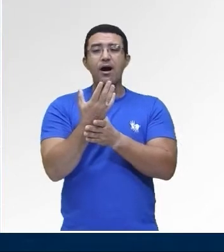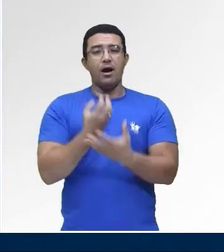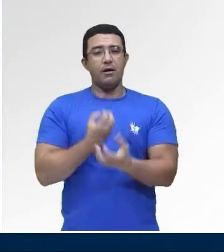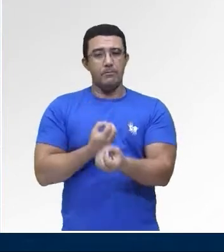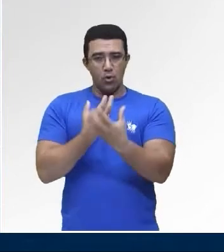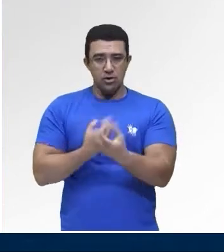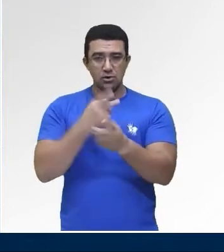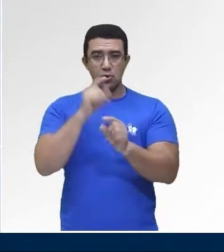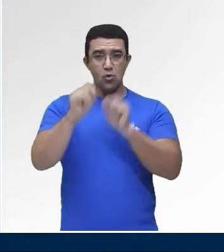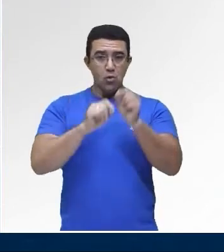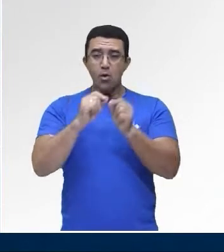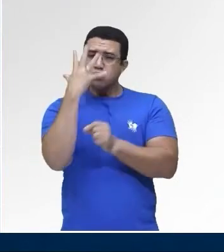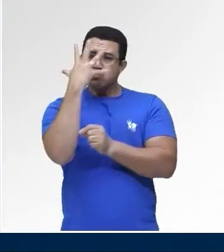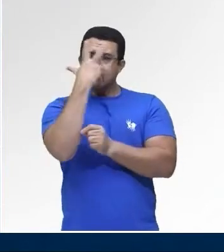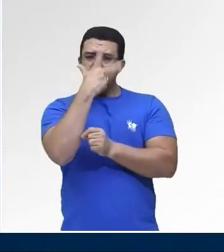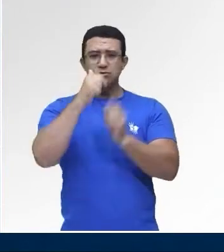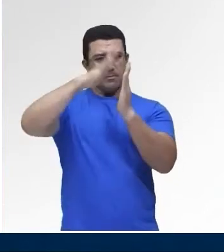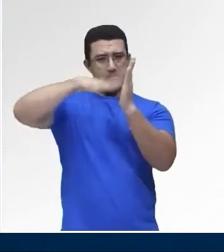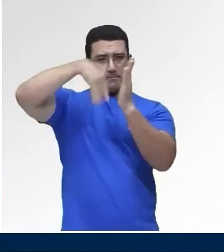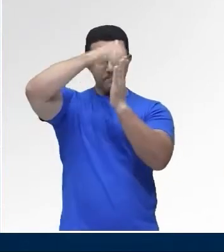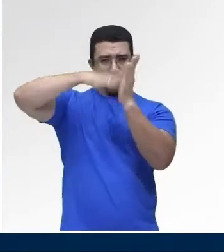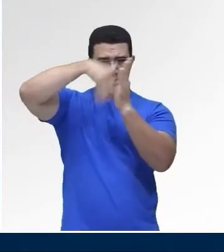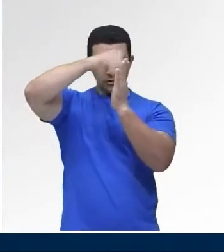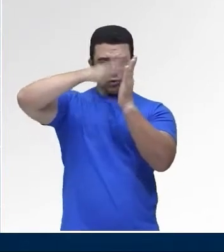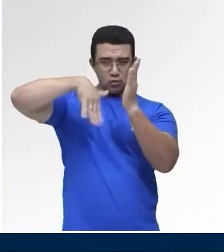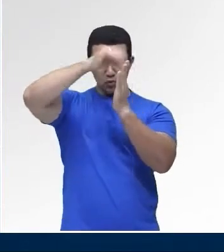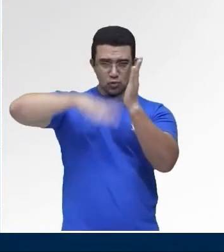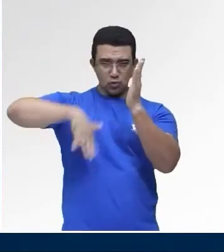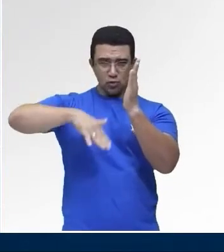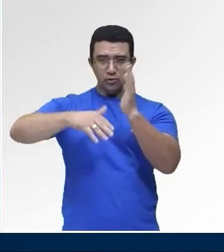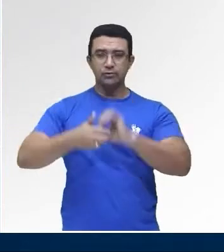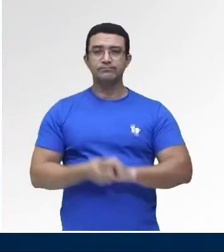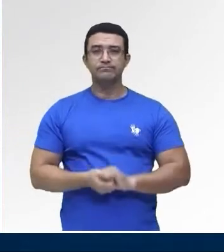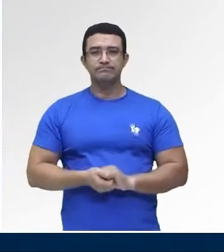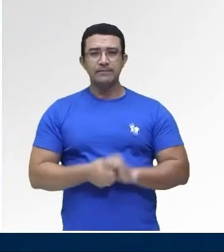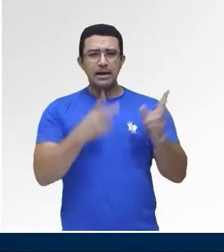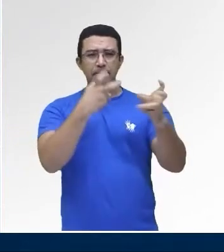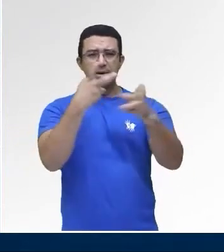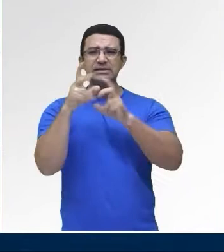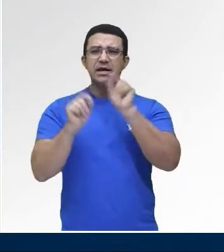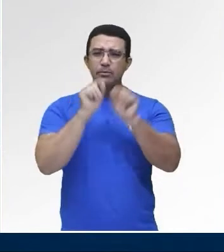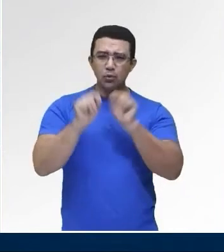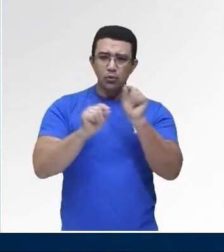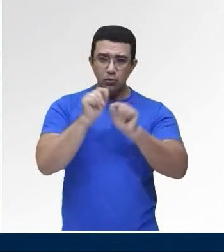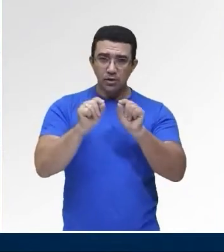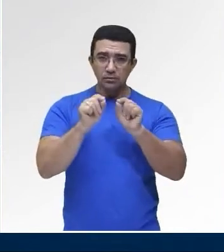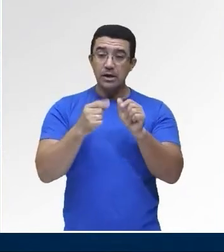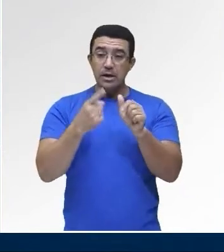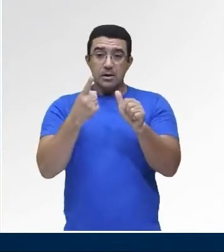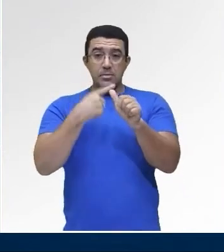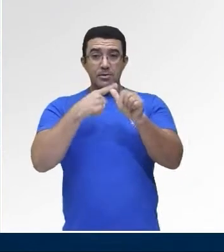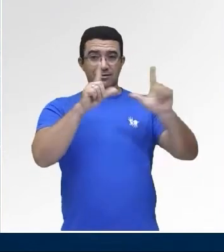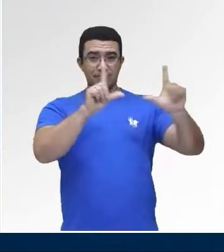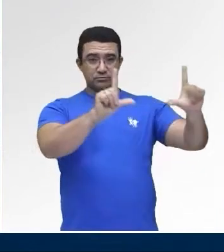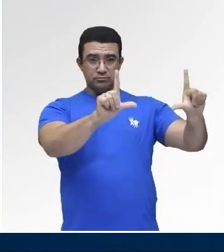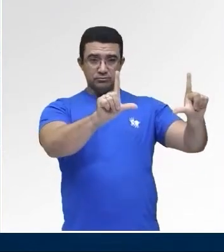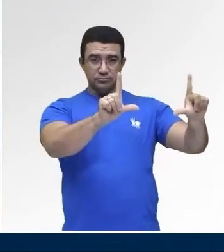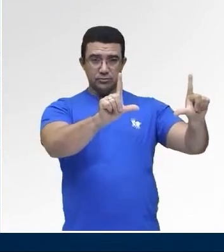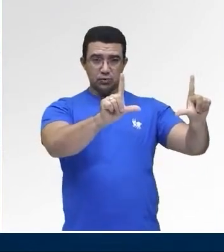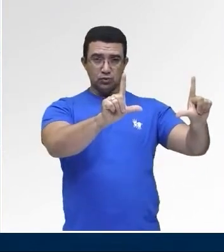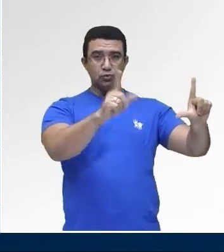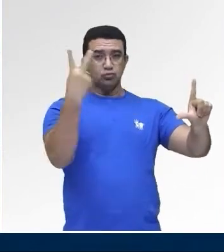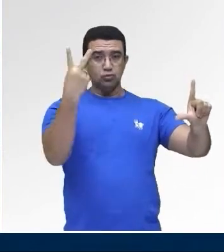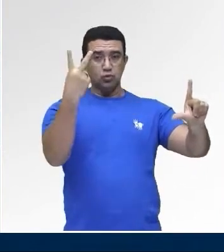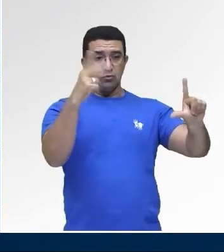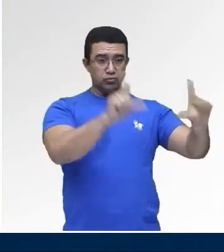bela pintura, por exemplo. Vocês observem a primeira imagem, né, que vocês estão vendo aí